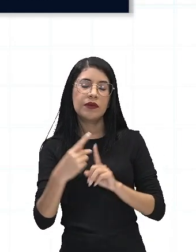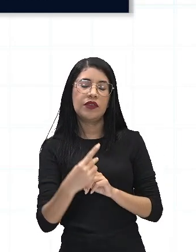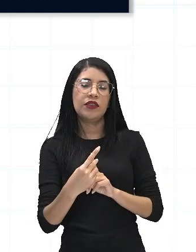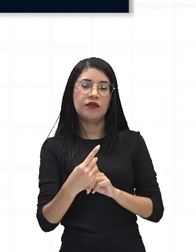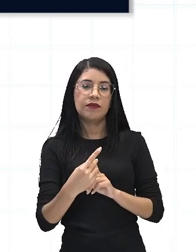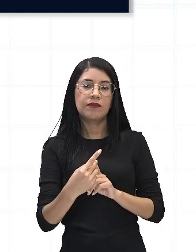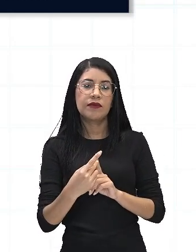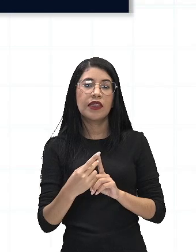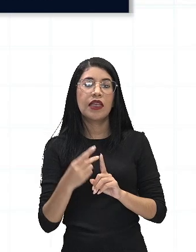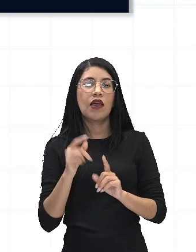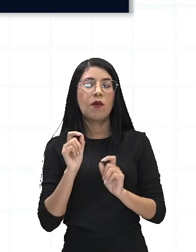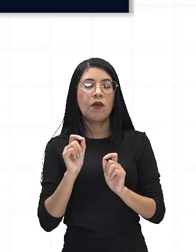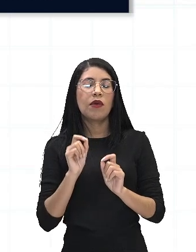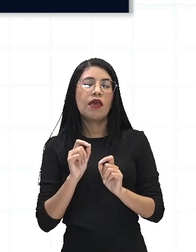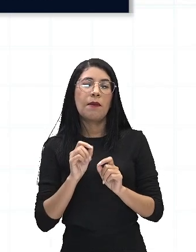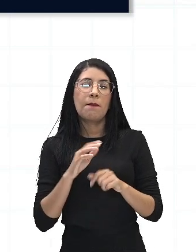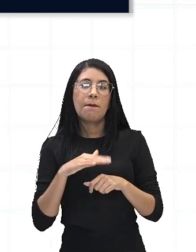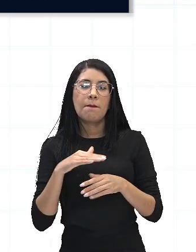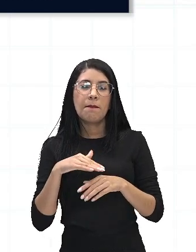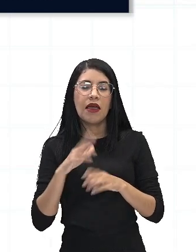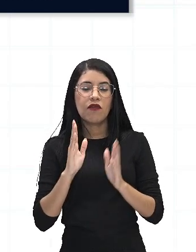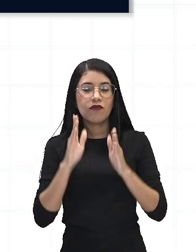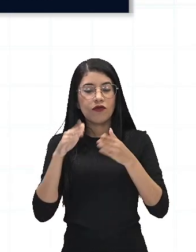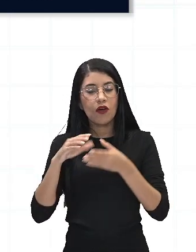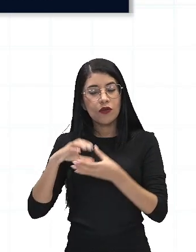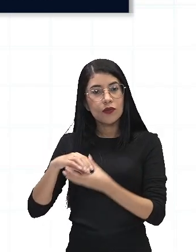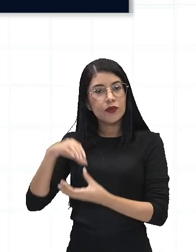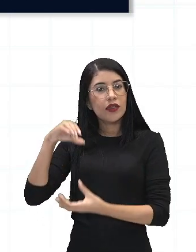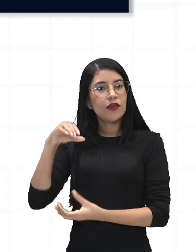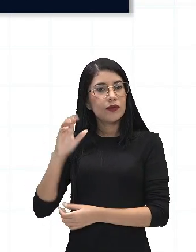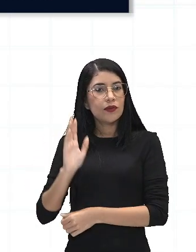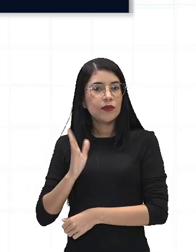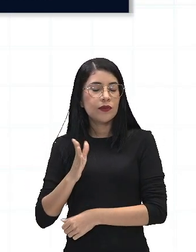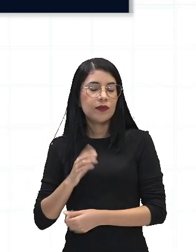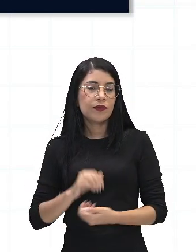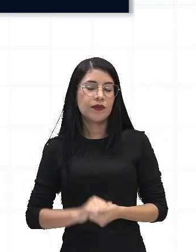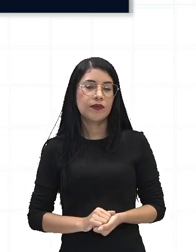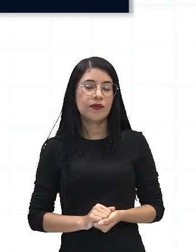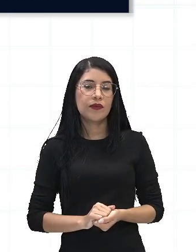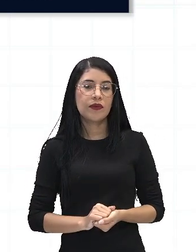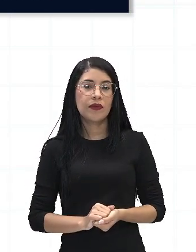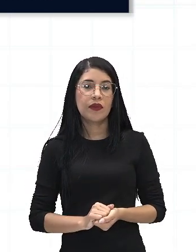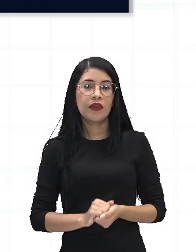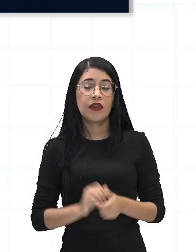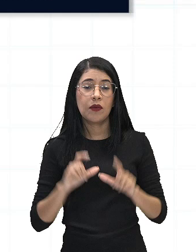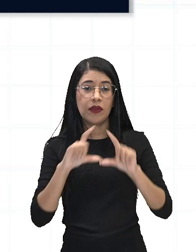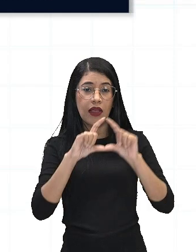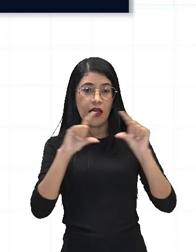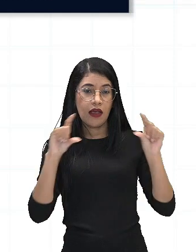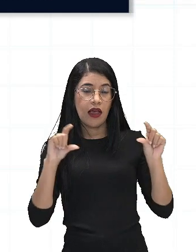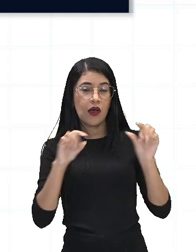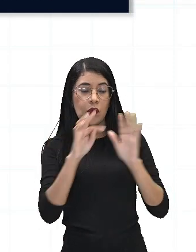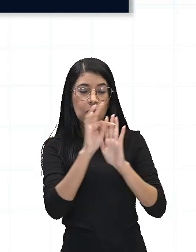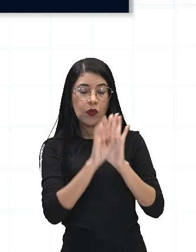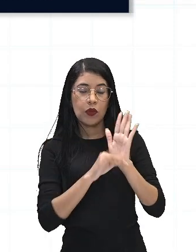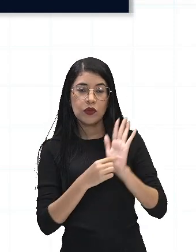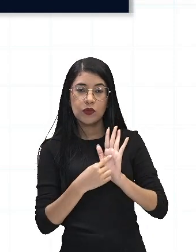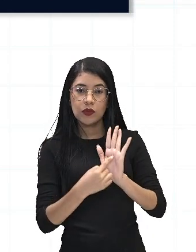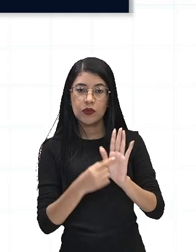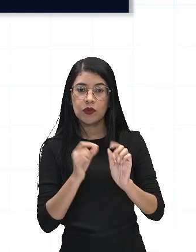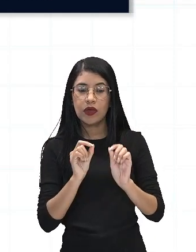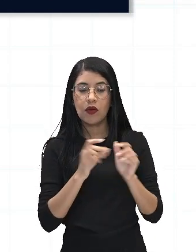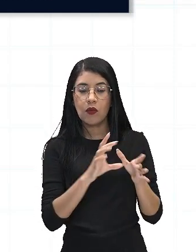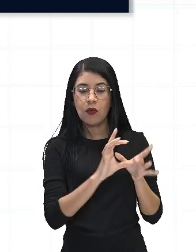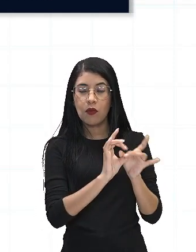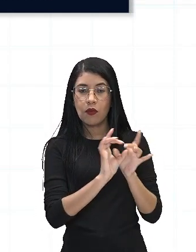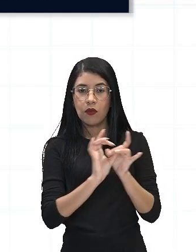trazer uma visão mais adulta relacionada a esse personagem. Então perceba que nessa primeira parte, o texto, a resenha,